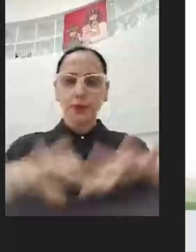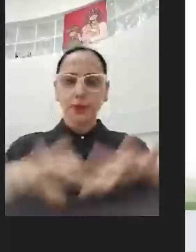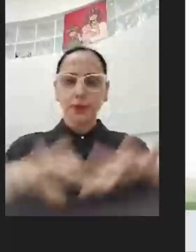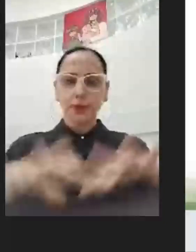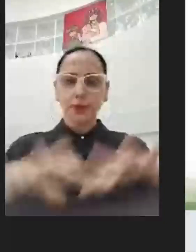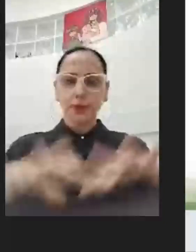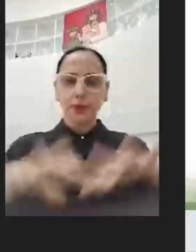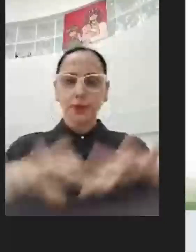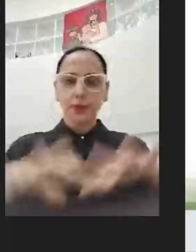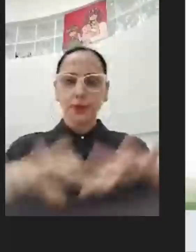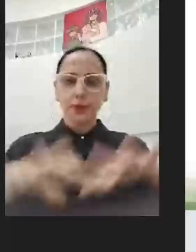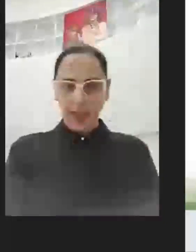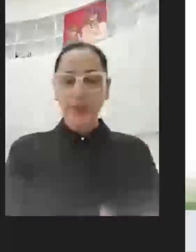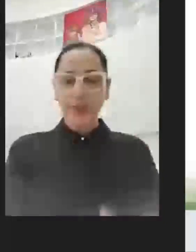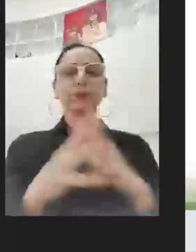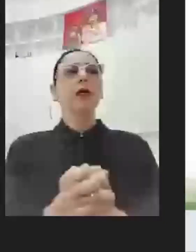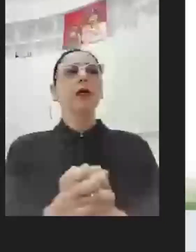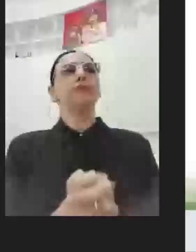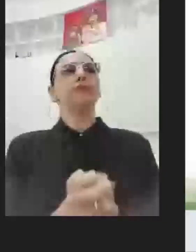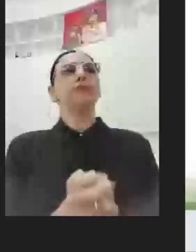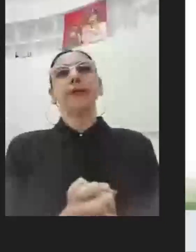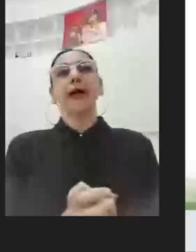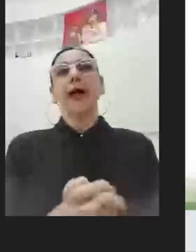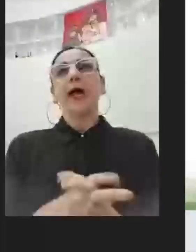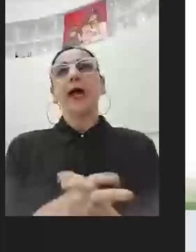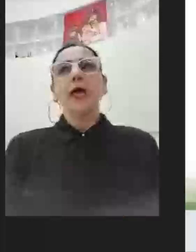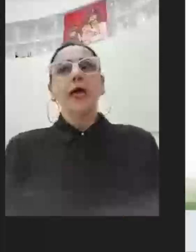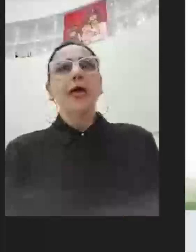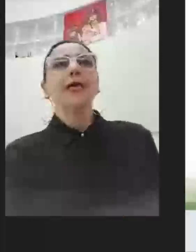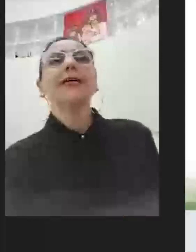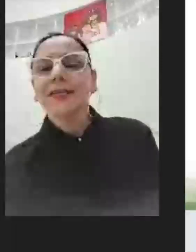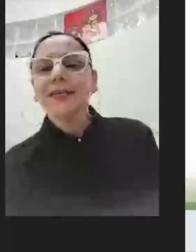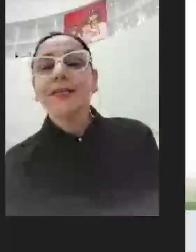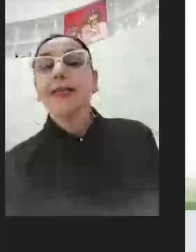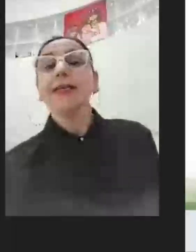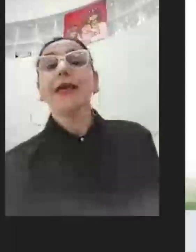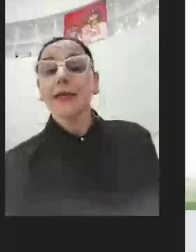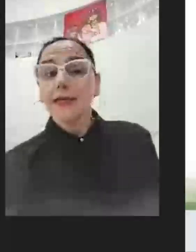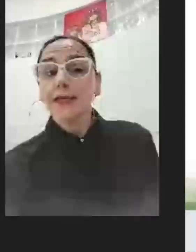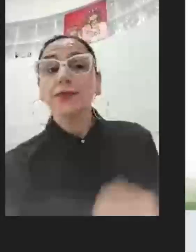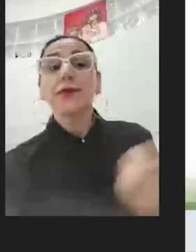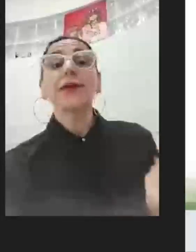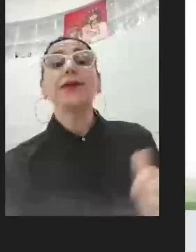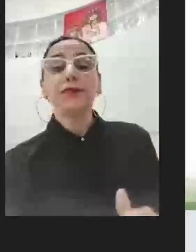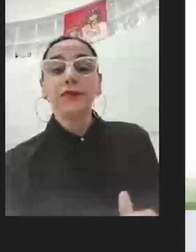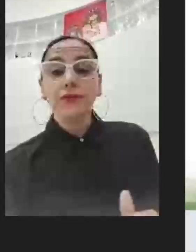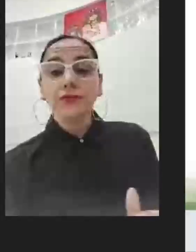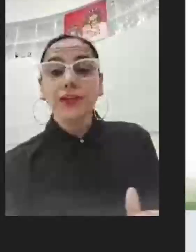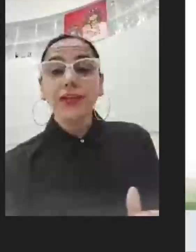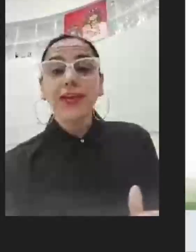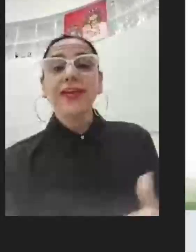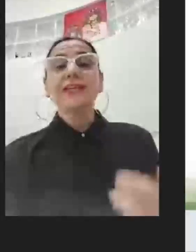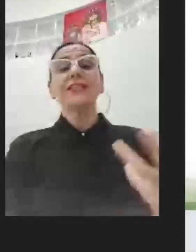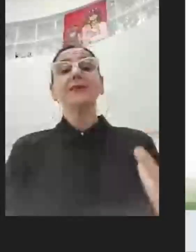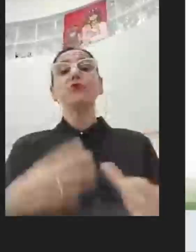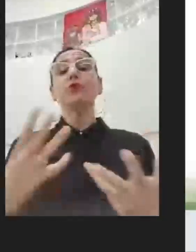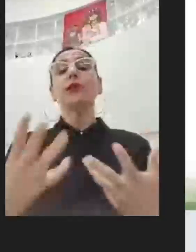que eu levo, eu tenho uma malinha que eu levo, né? E vou orientar. E aí, o que eu